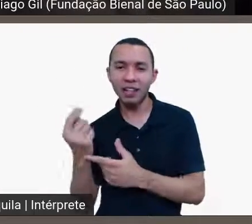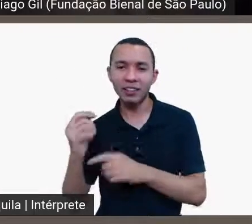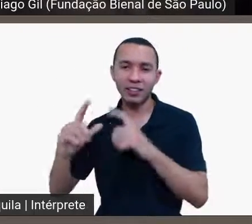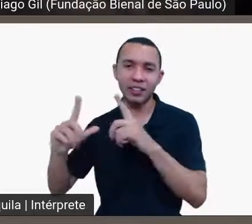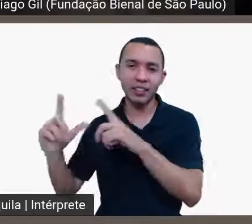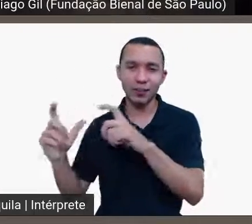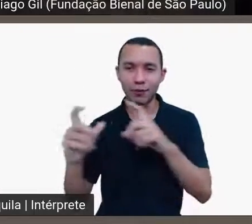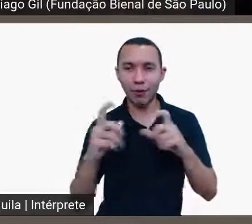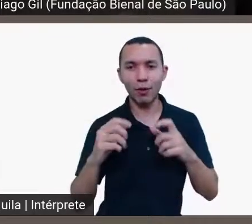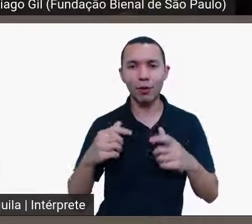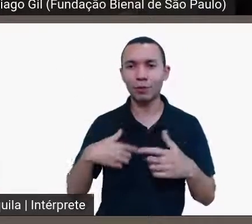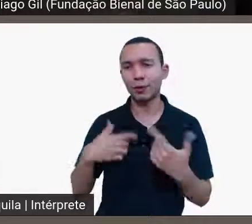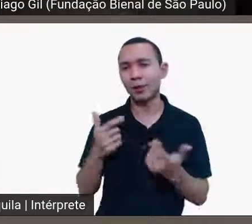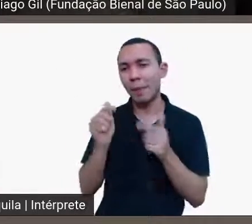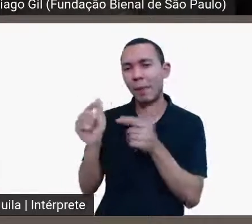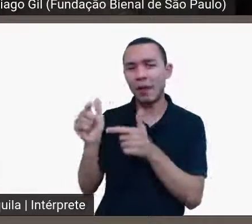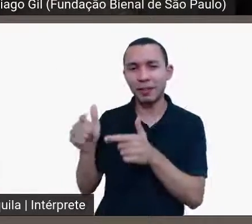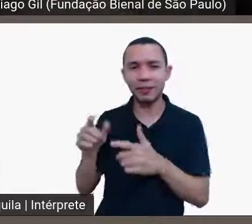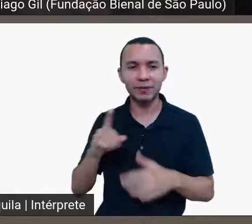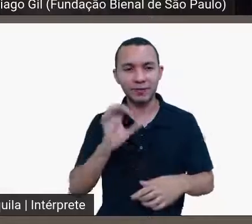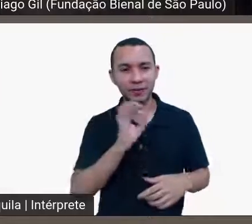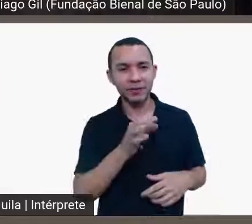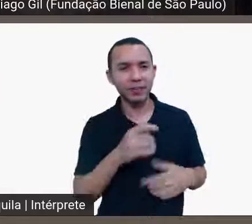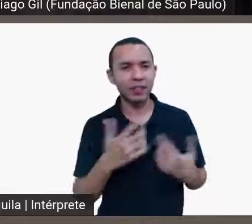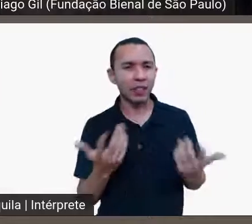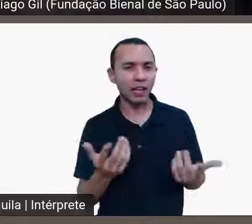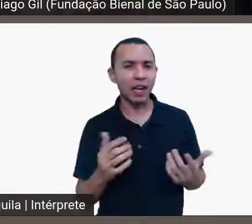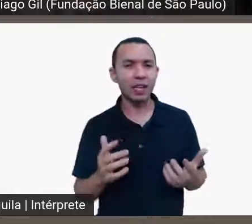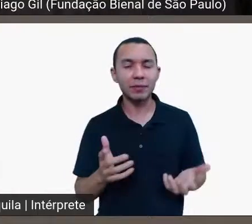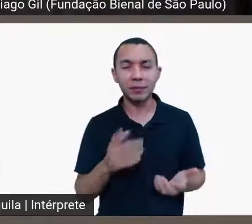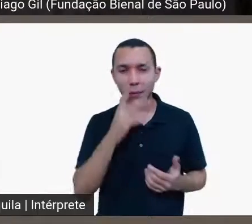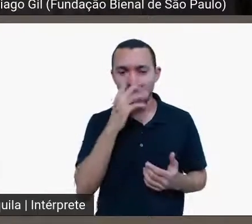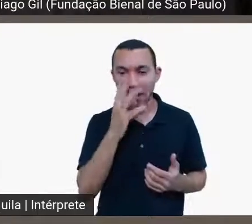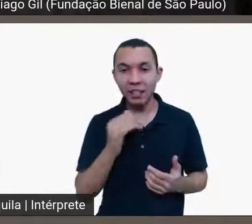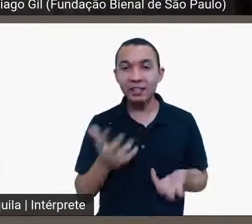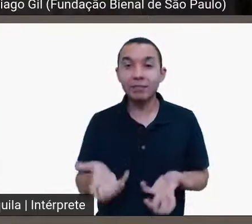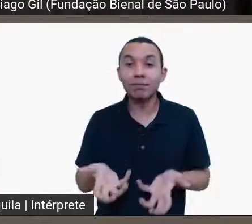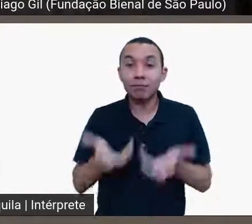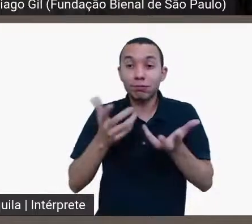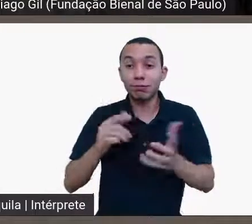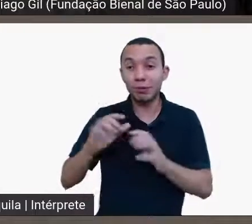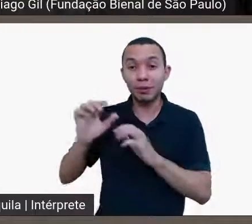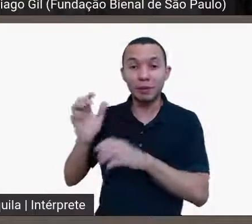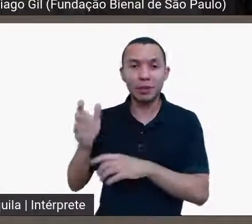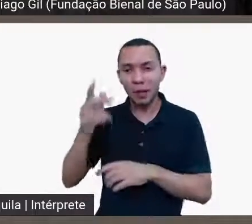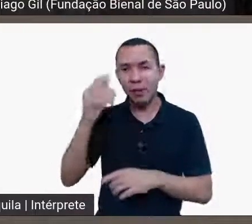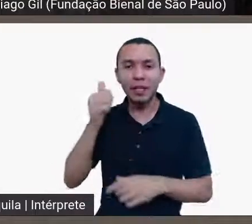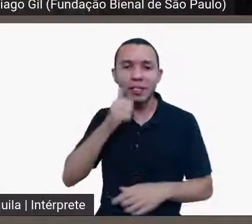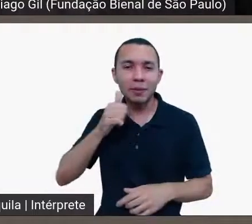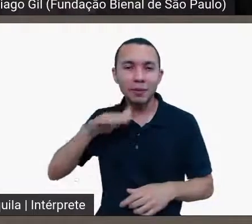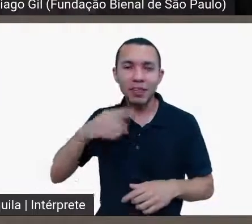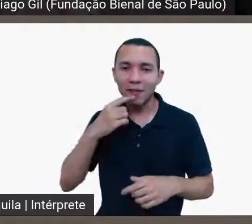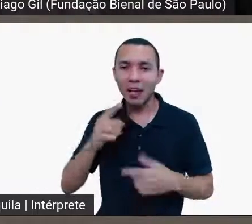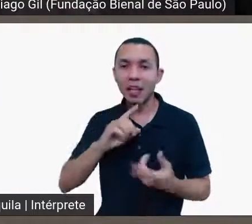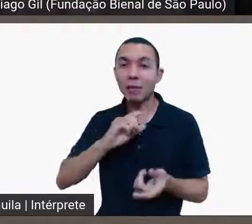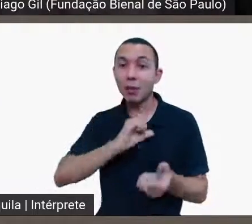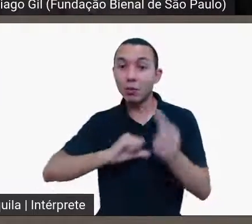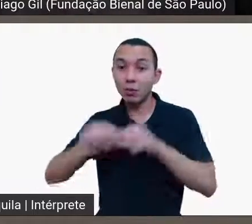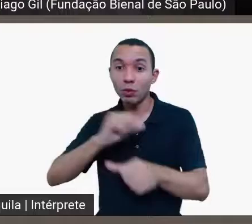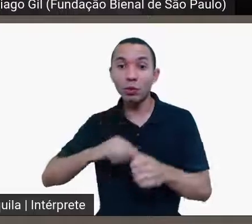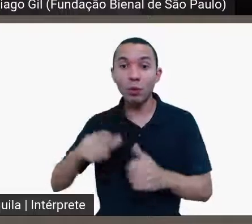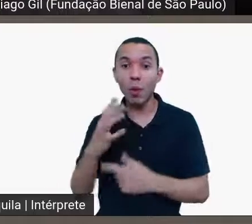mesmo. Mas o deboche é crônica, né? É crônica rica, não é uma... Quando ele fala das meninas que foram aprender pirogravura e viraram artistas,